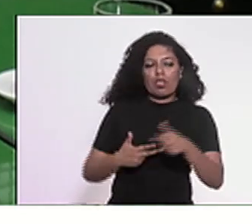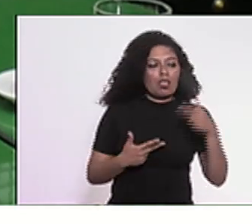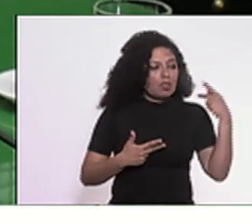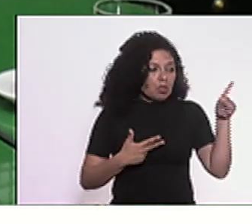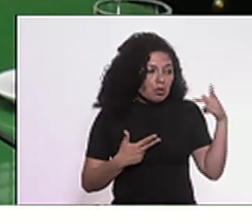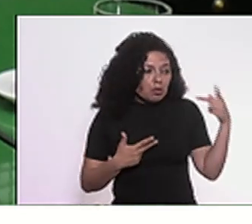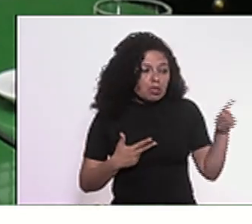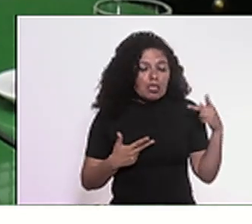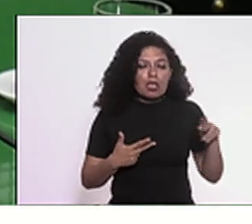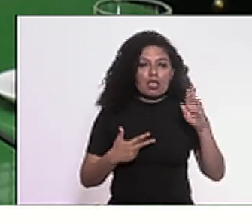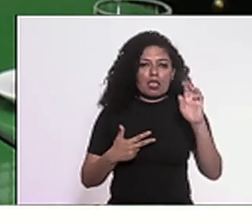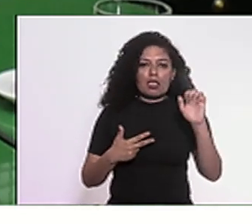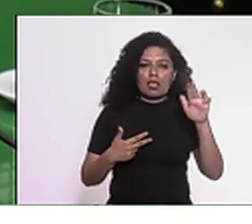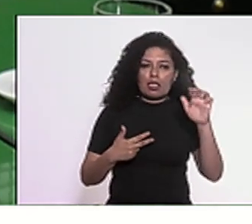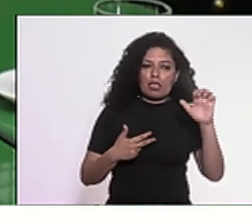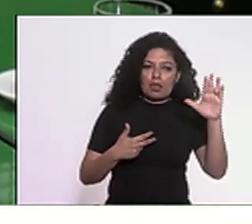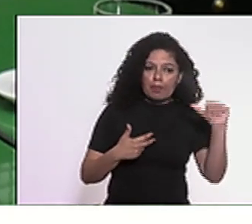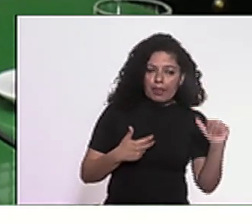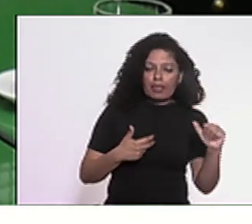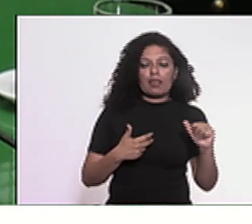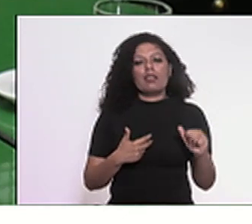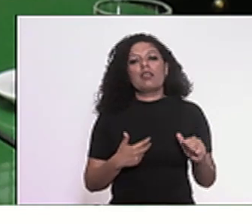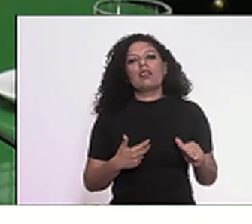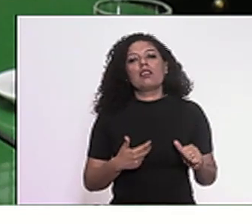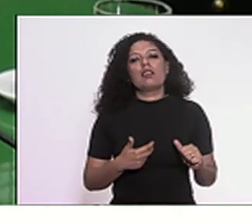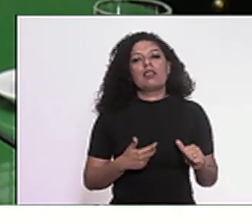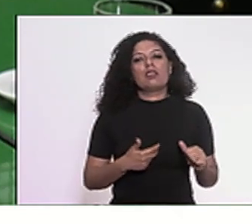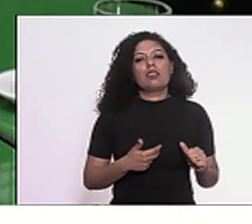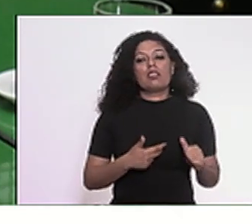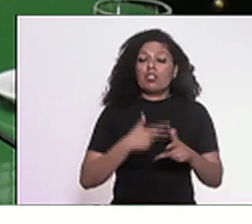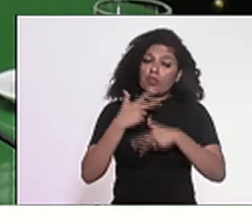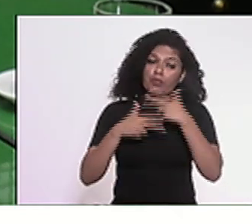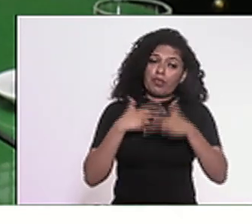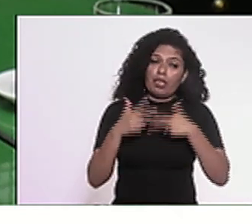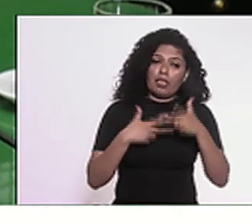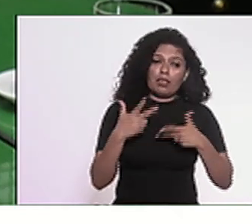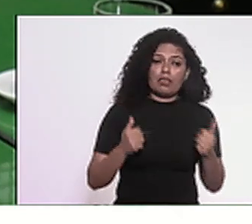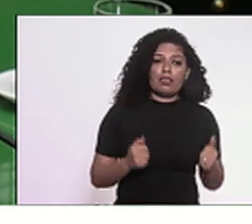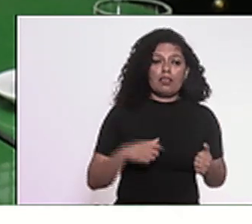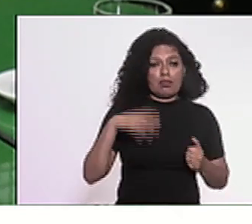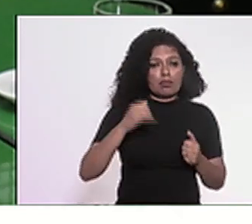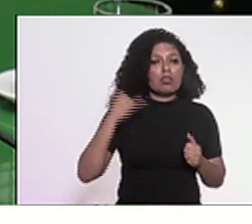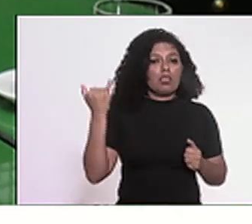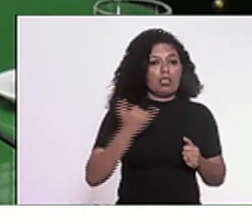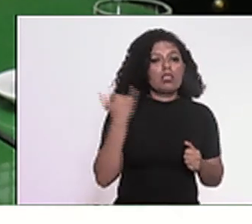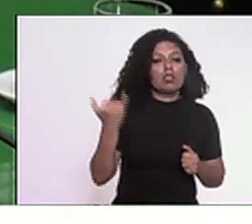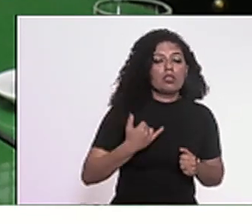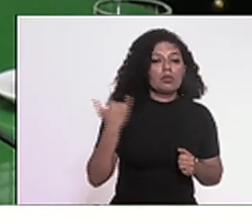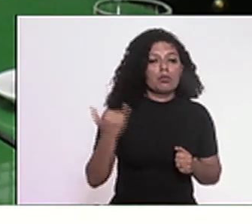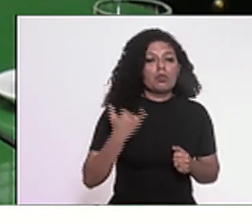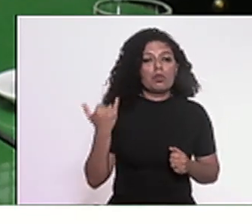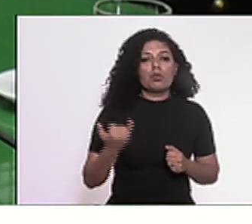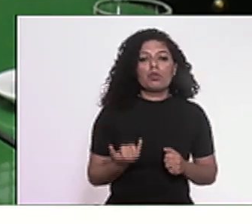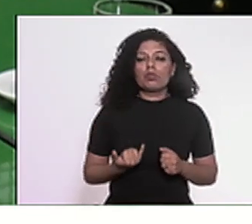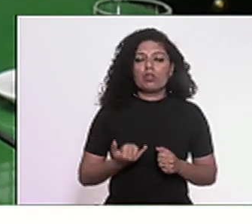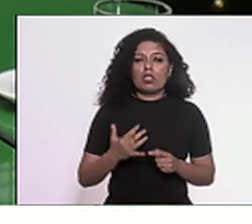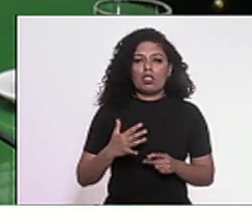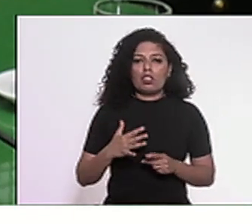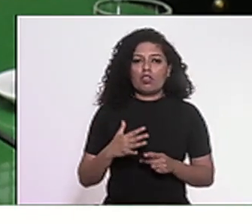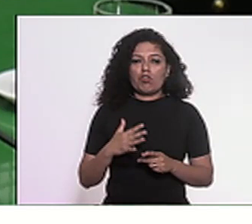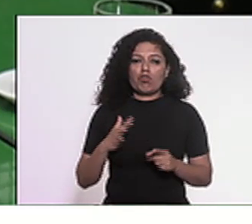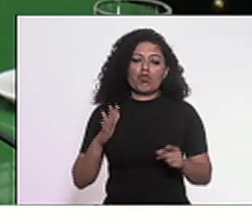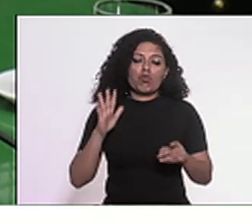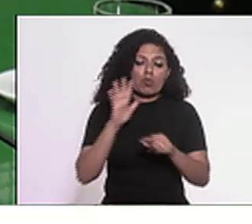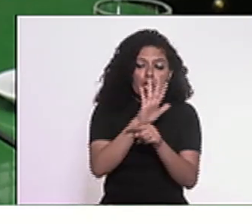doutora Rebeca, que diz que é necessário uma assistência